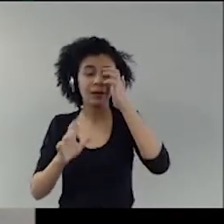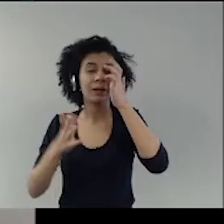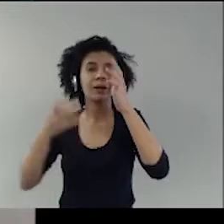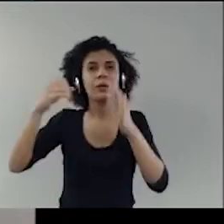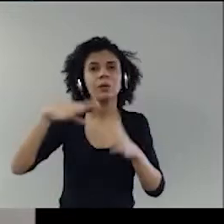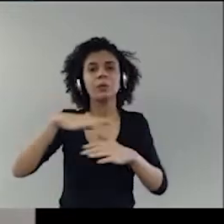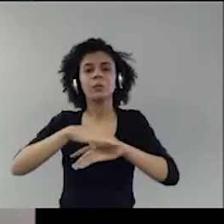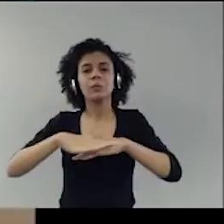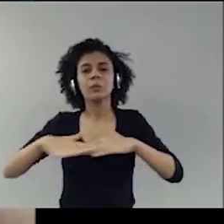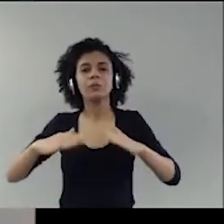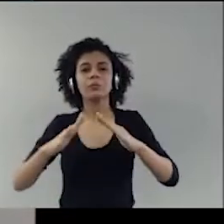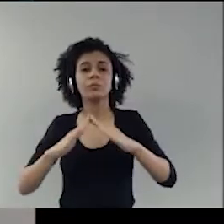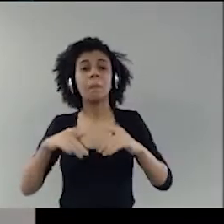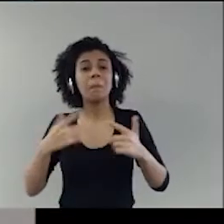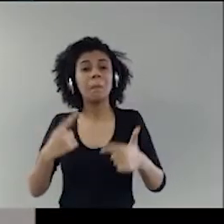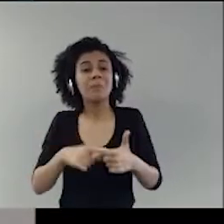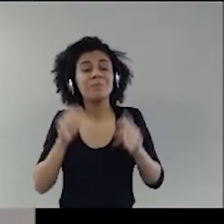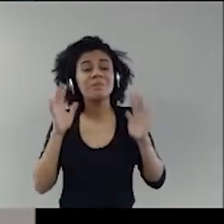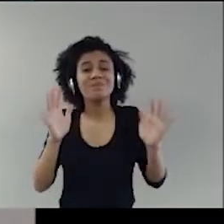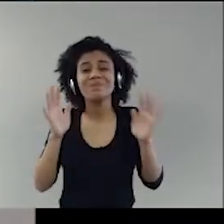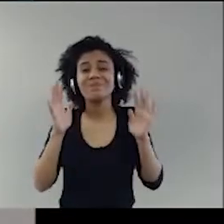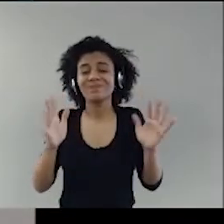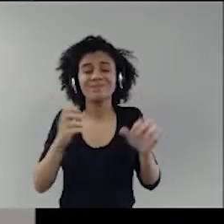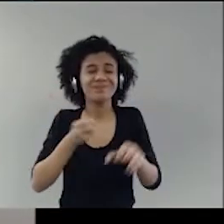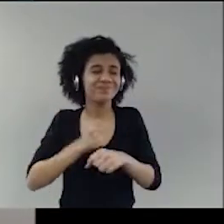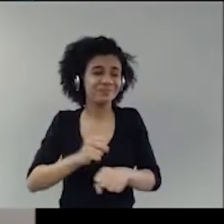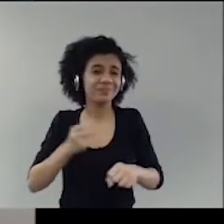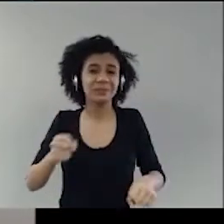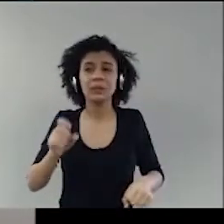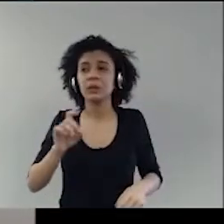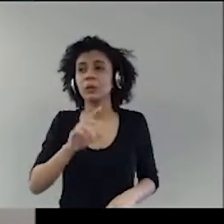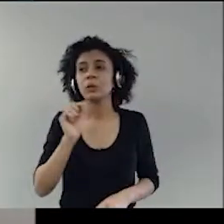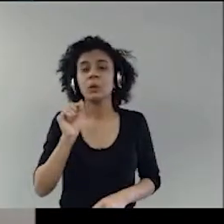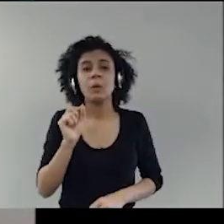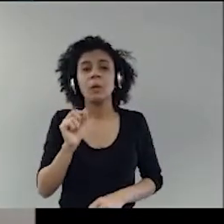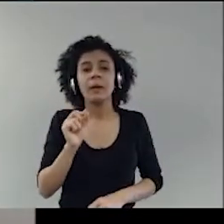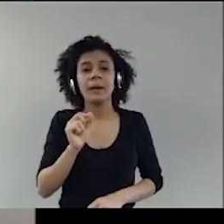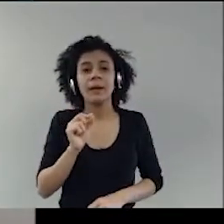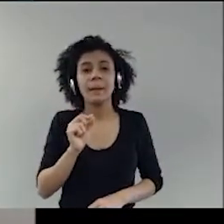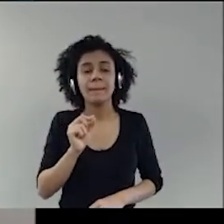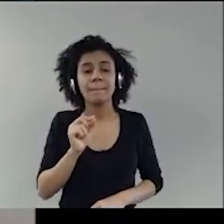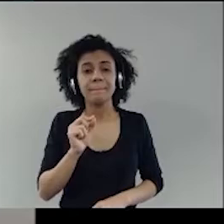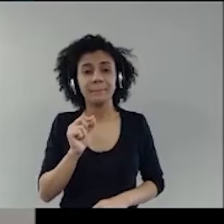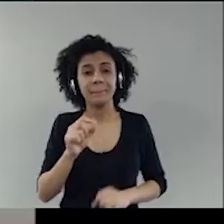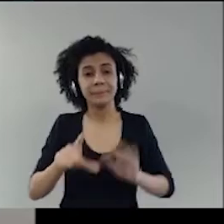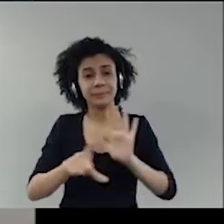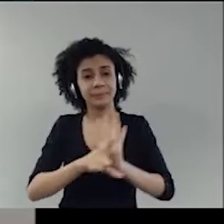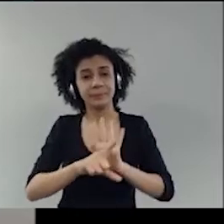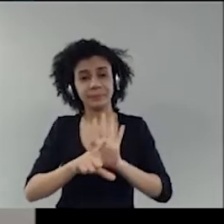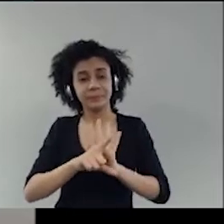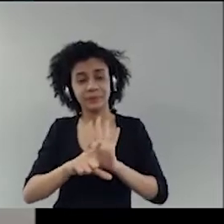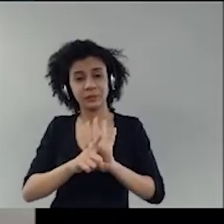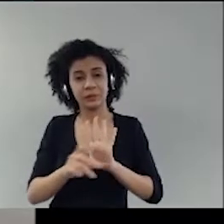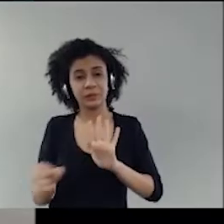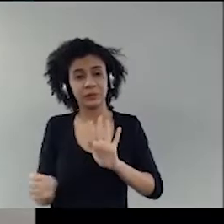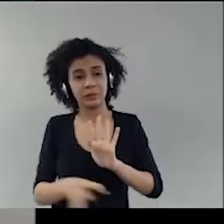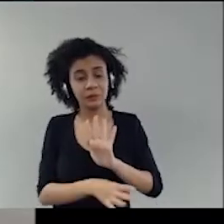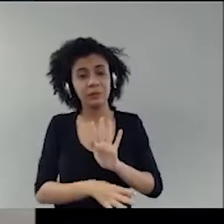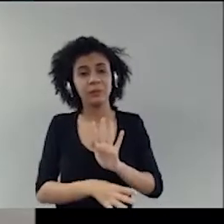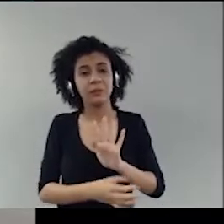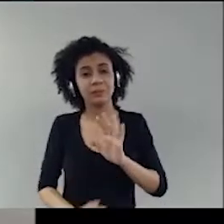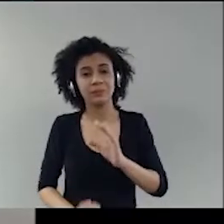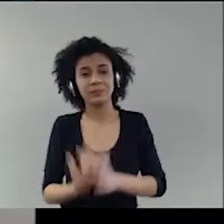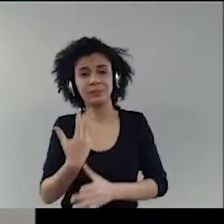agora num agravante muito gigante? Não só a legislação, que é uma legislação nova e que